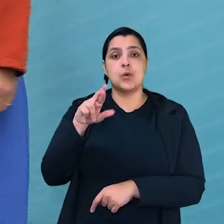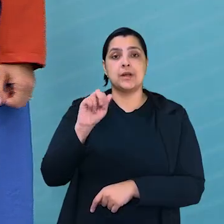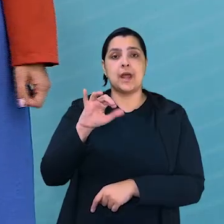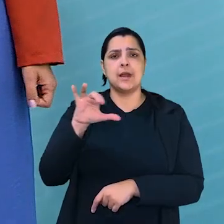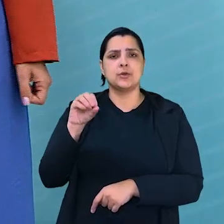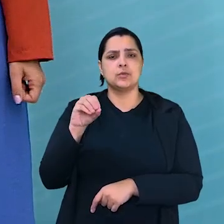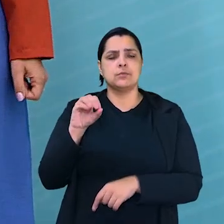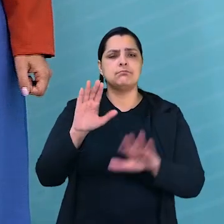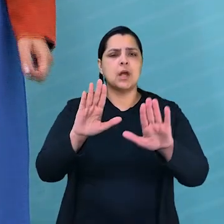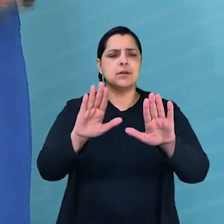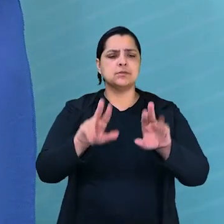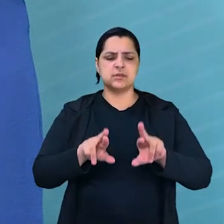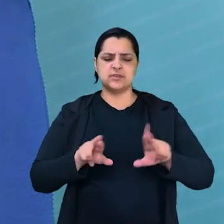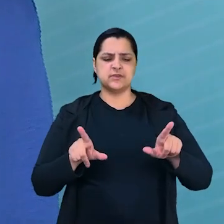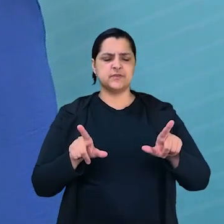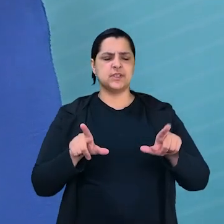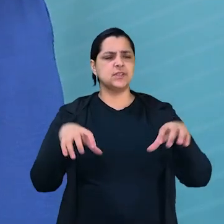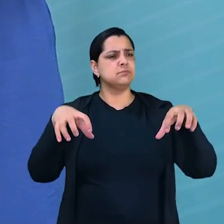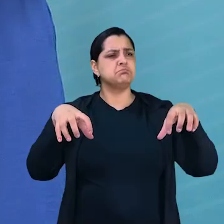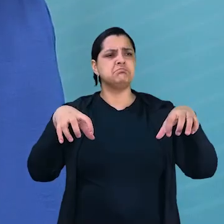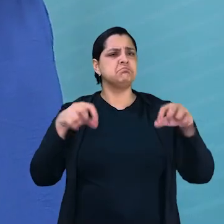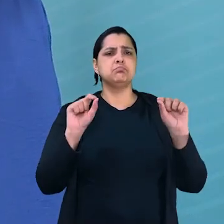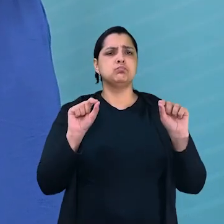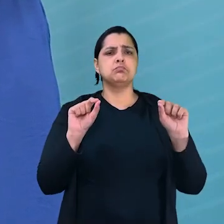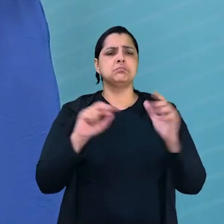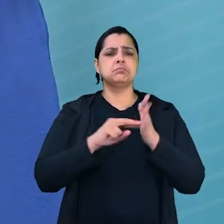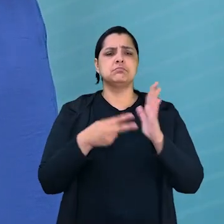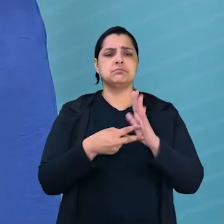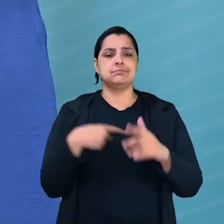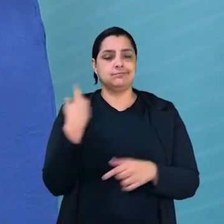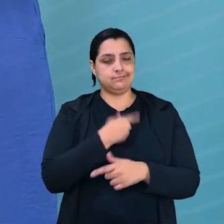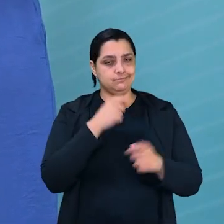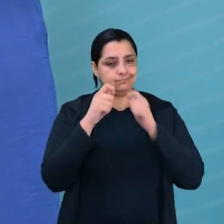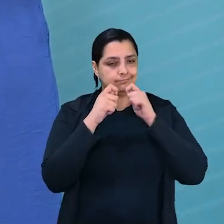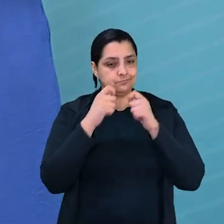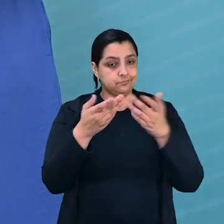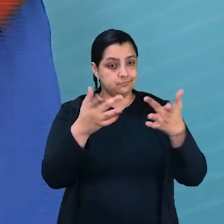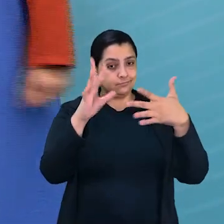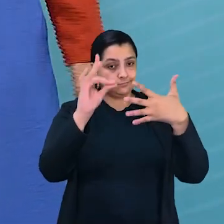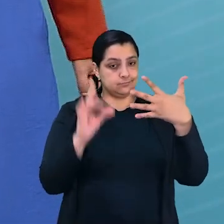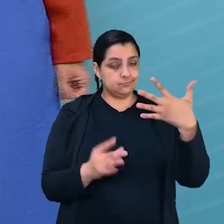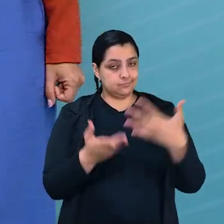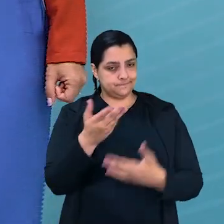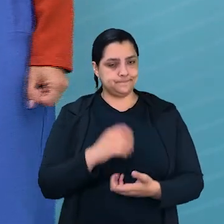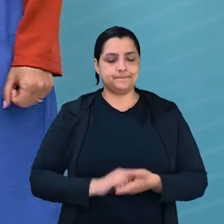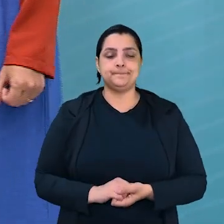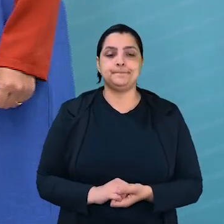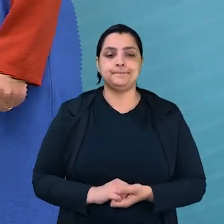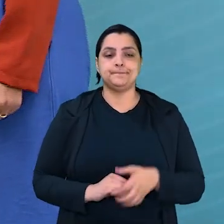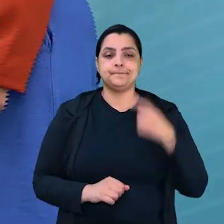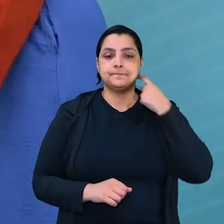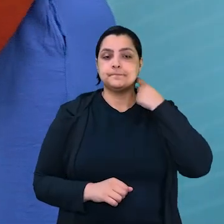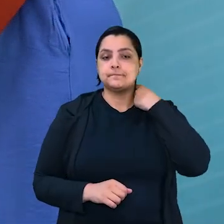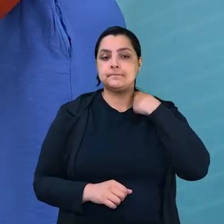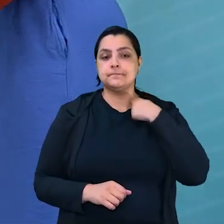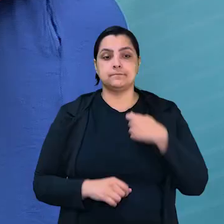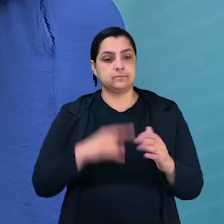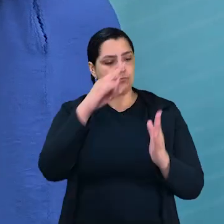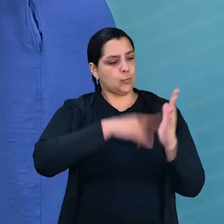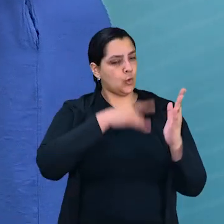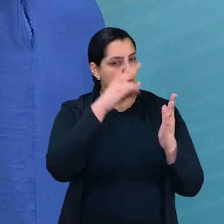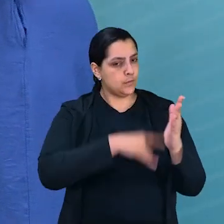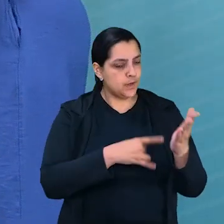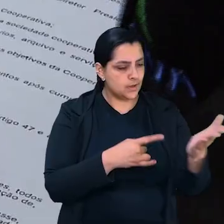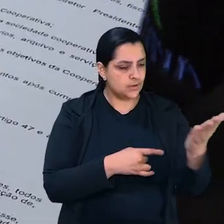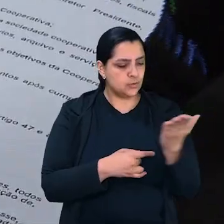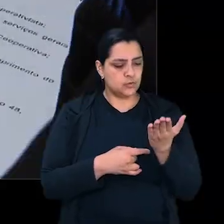advocatícios. Mas você sabe a diferença entre essas despesas? Nós preparamos uma reportagem especial sobre o assunto. Vamos ver.